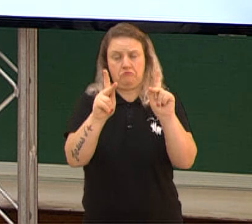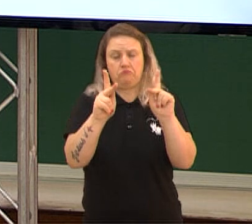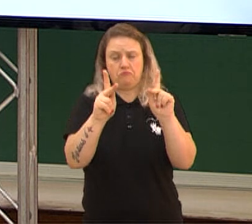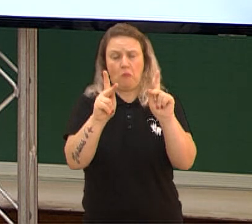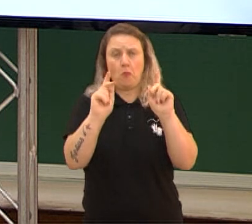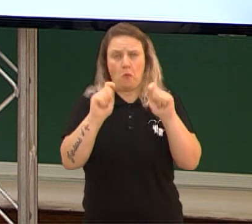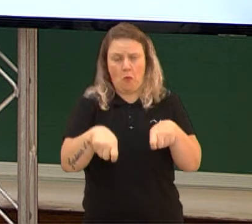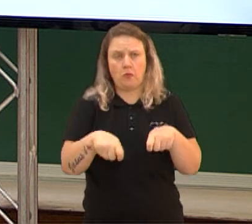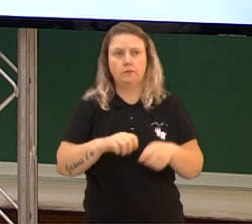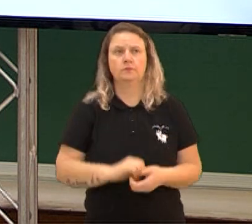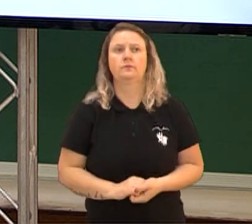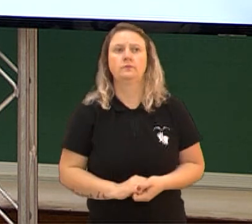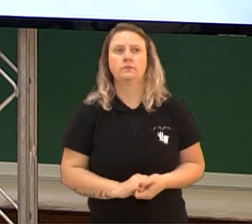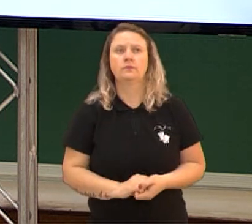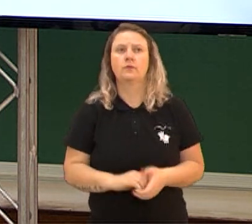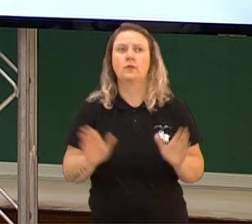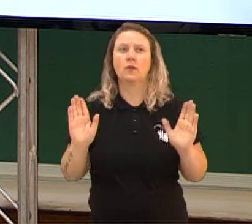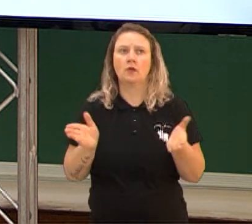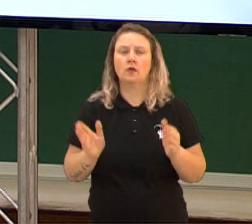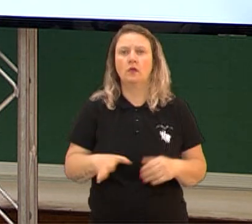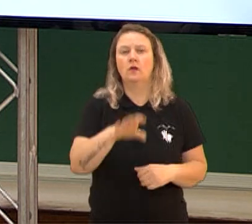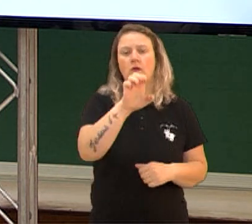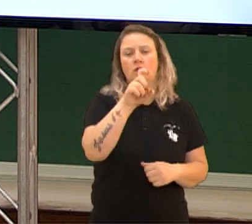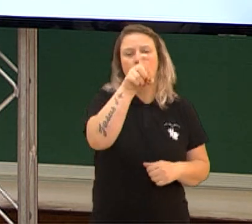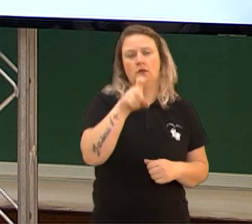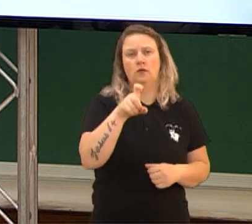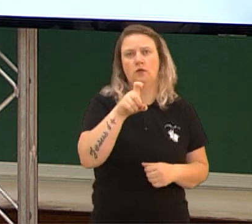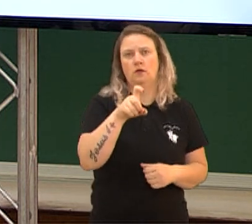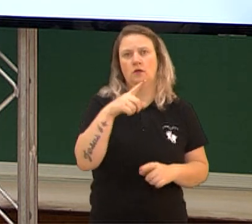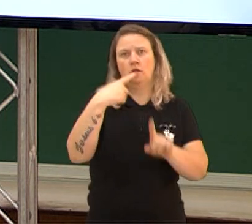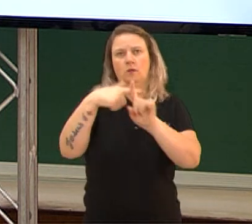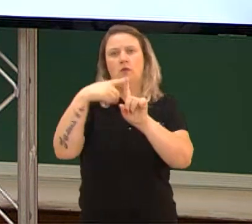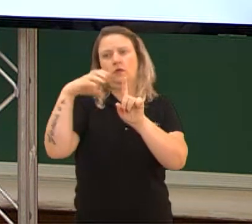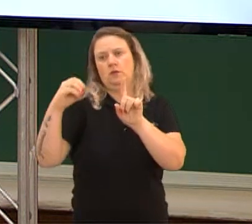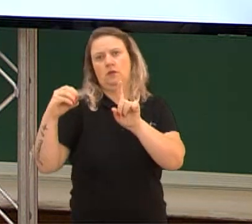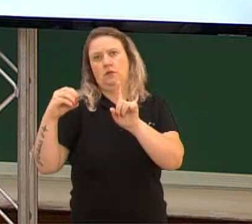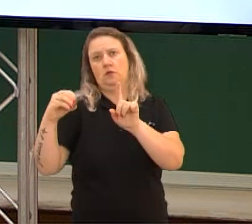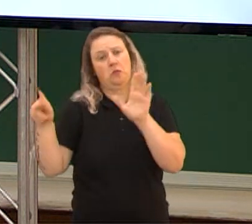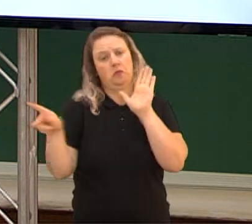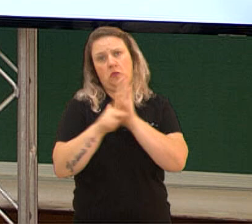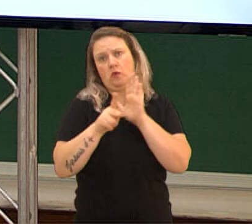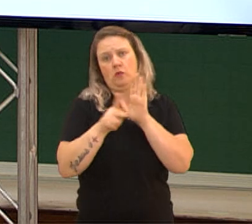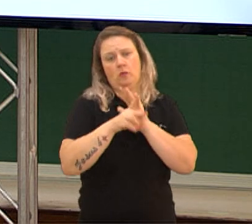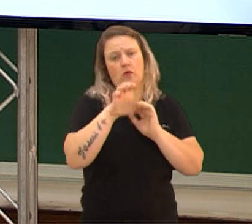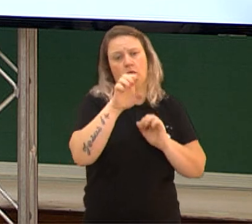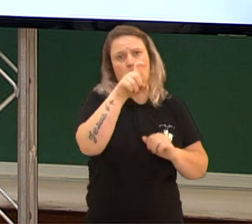Então, quando eu somo EX com 0, dá o próprio EXX. E quando eu